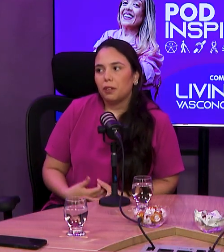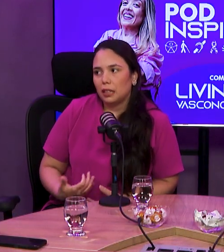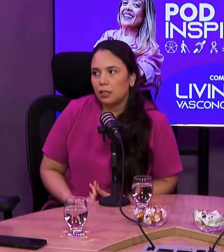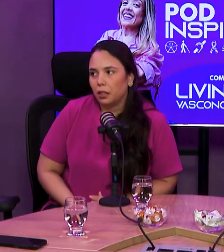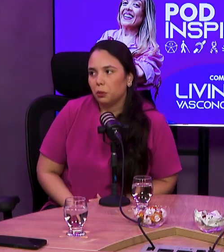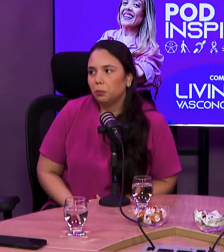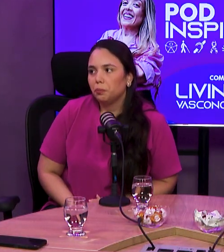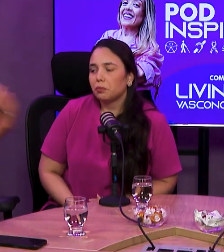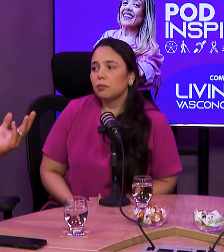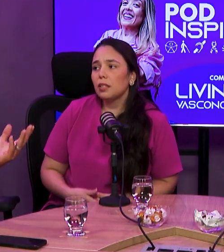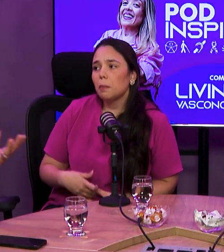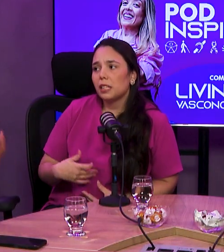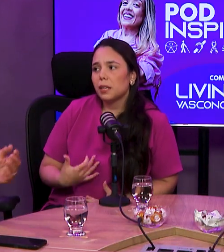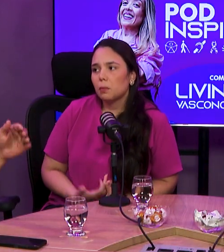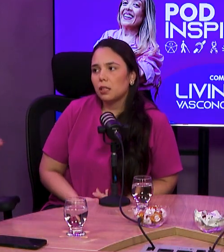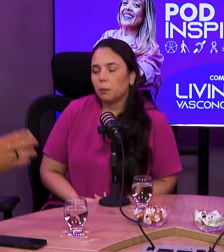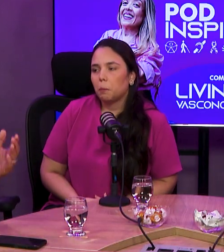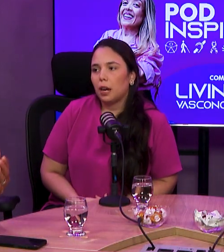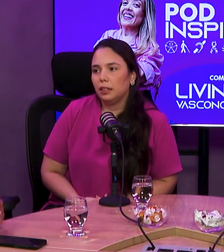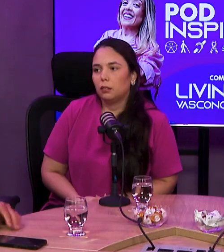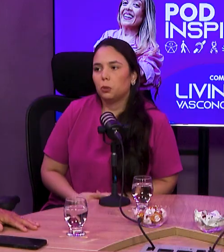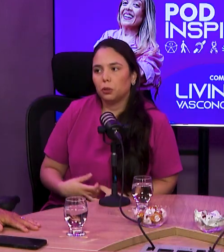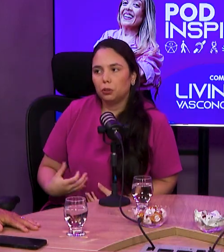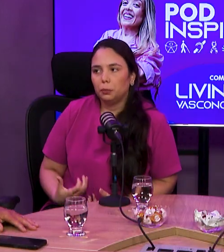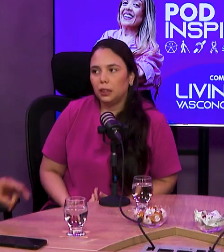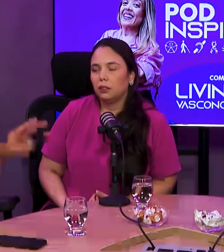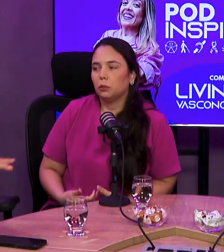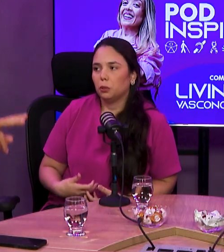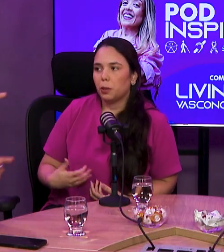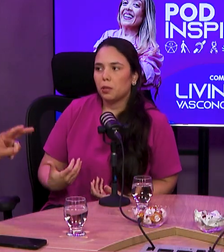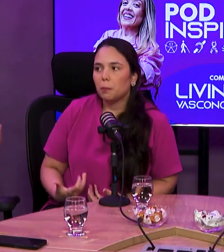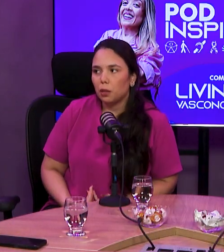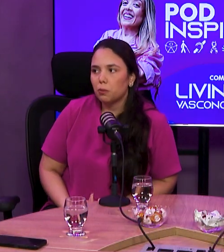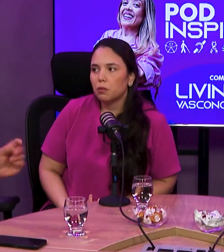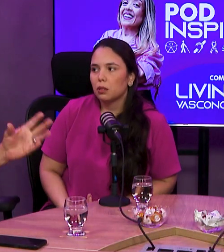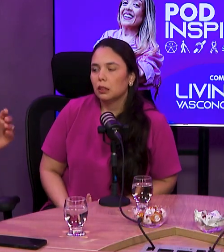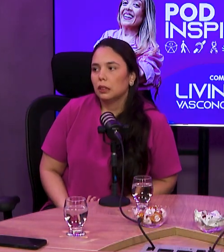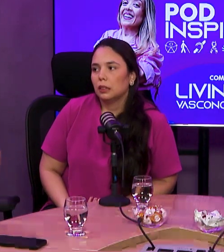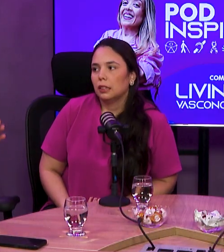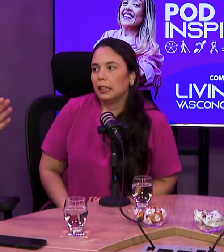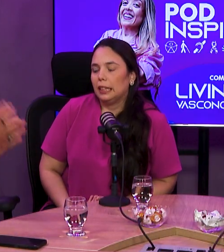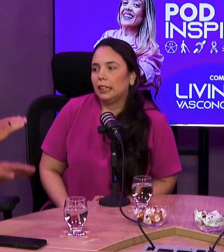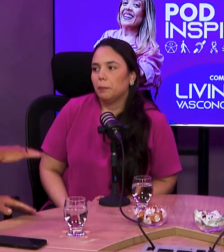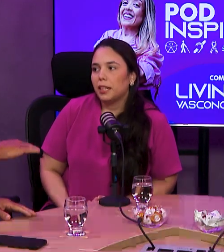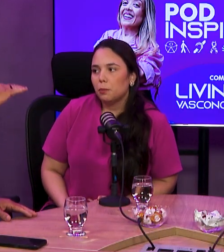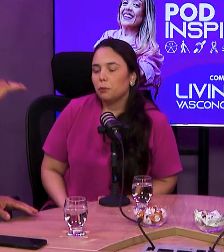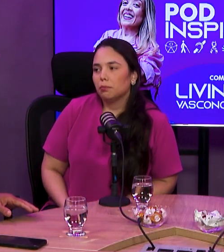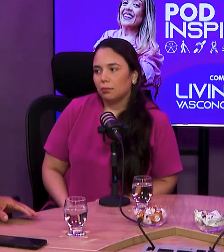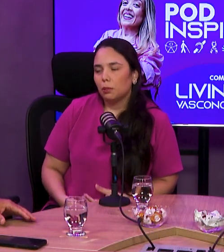mãe faleceu. Mas mesmo assim, meu pai cuidou de mim, dos meus irmãos.